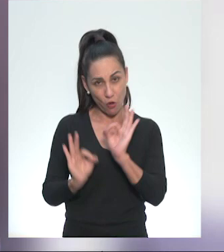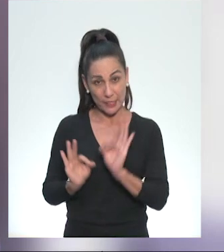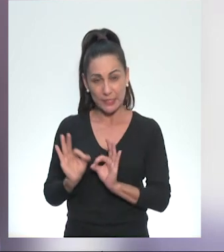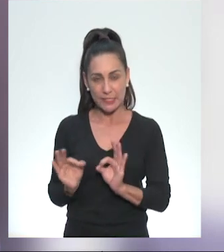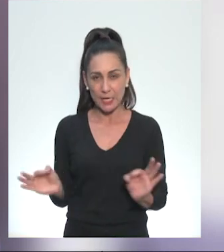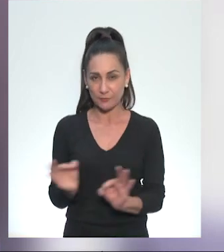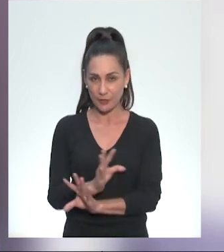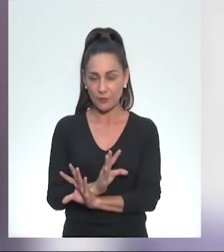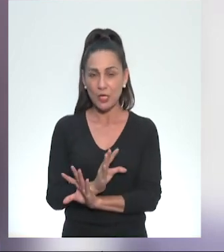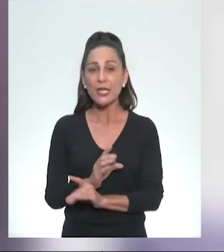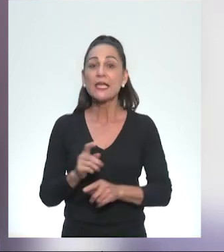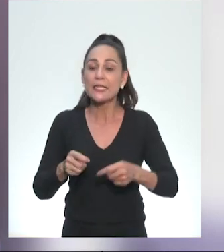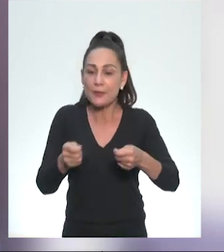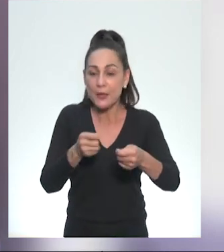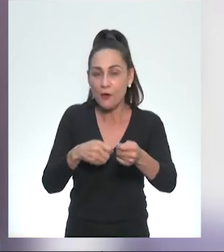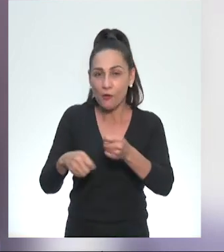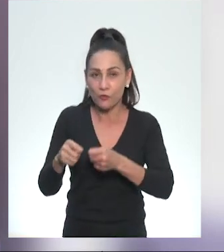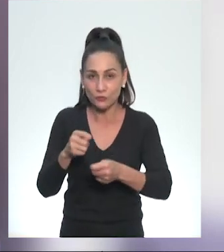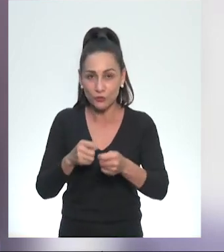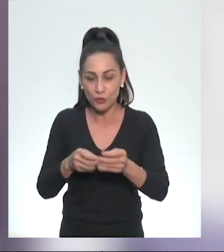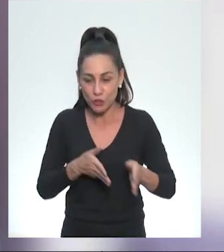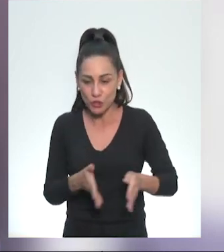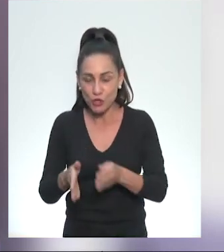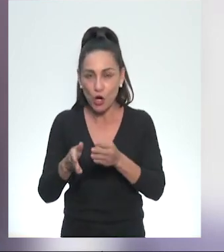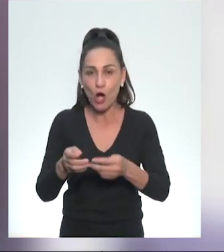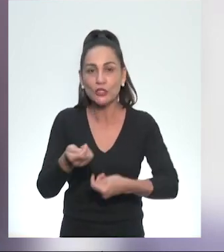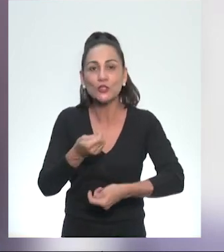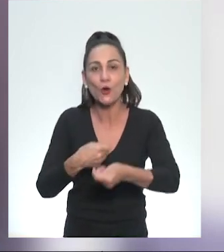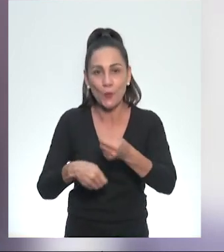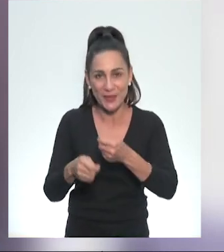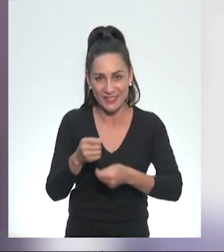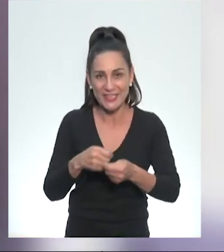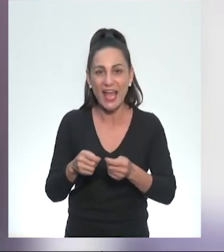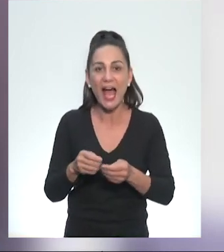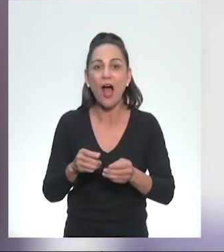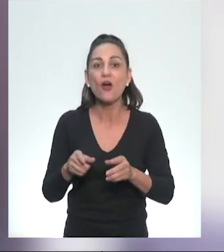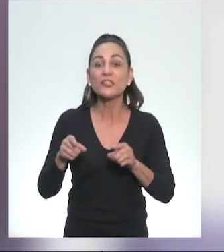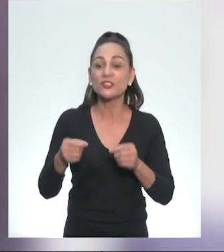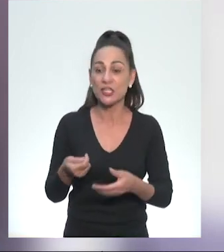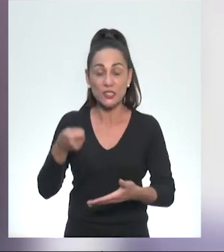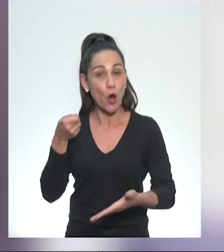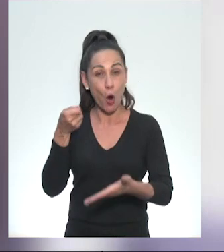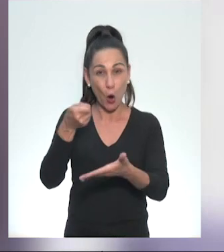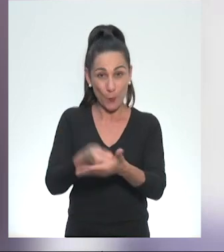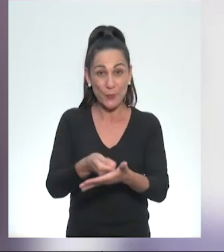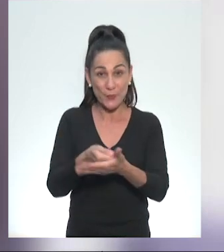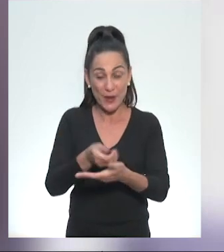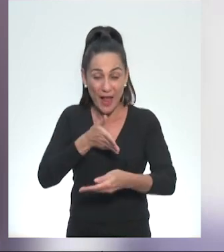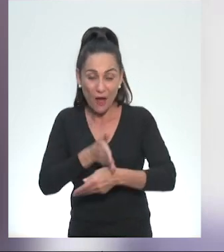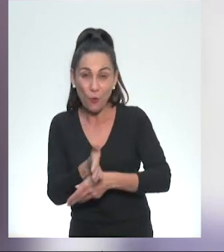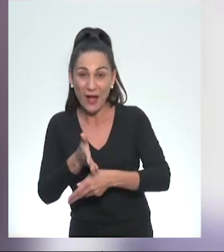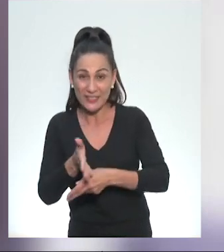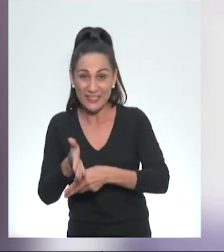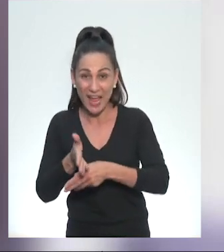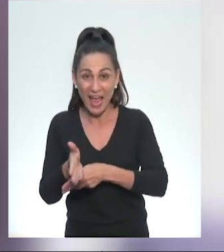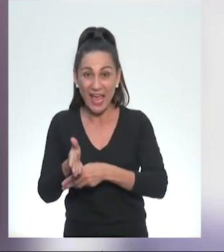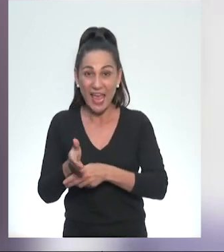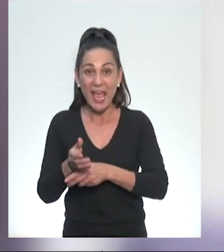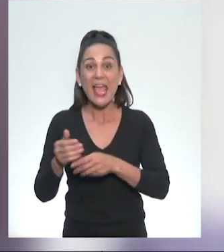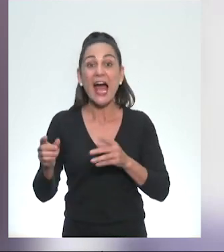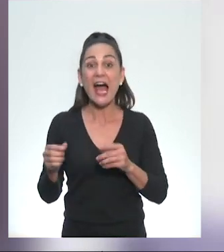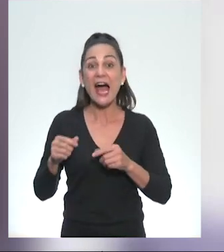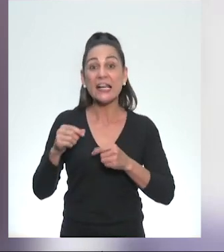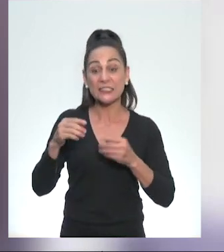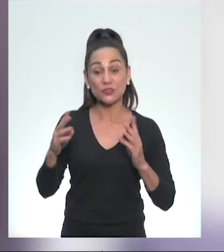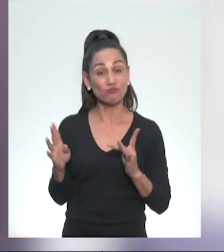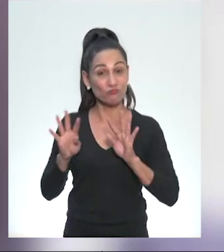ao controle de algumas rotas comerciais, né? Então tinha como fazer essa imposição de acesso às trocas